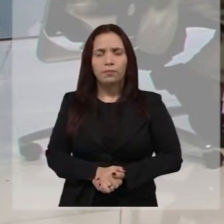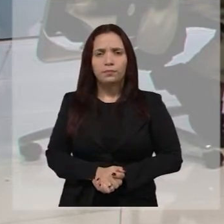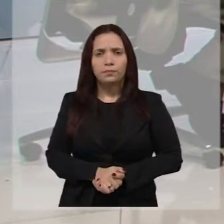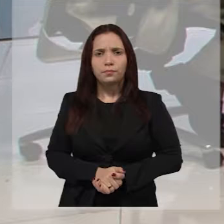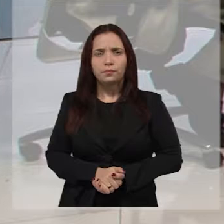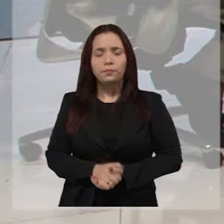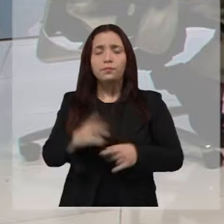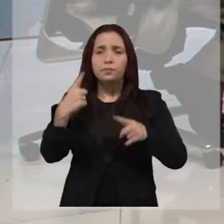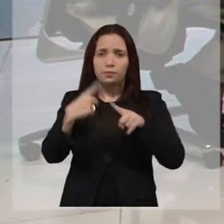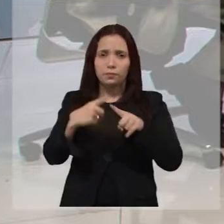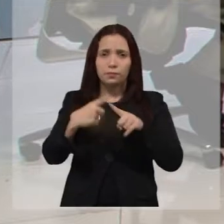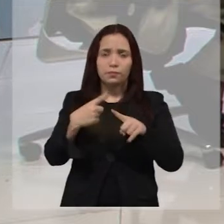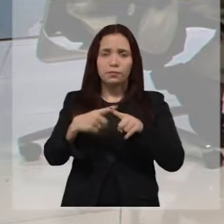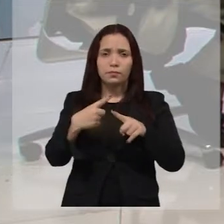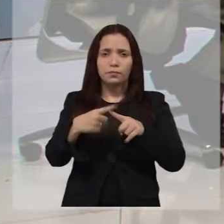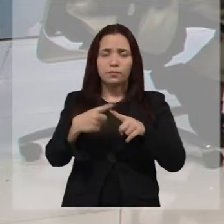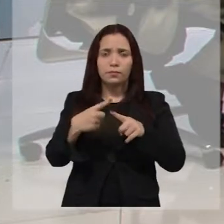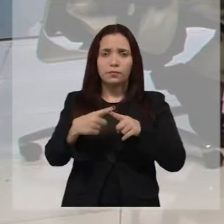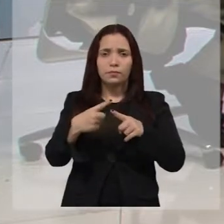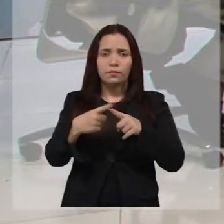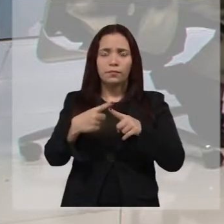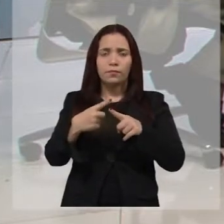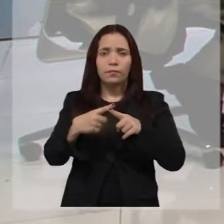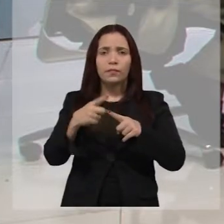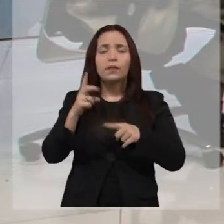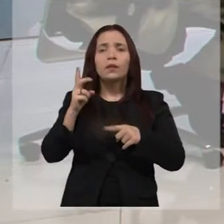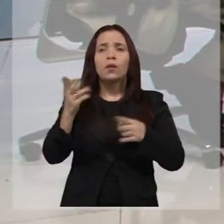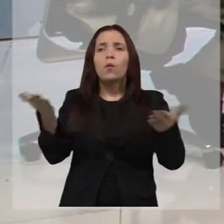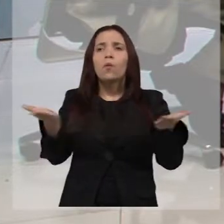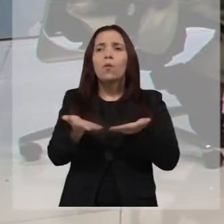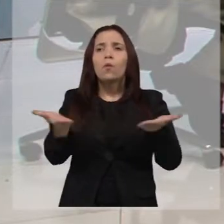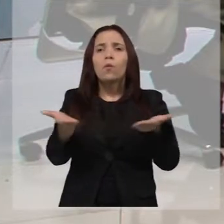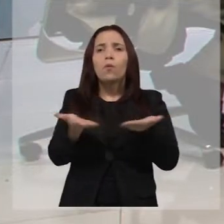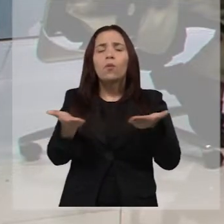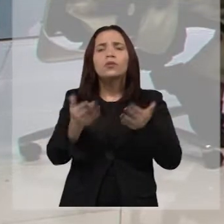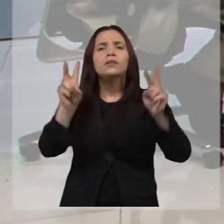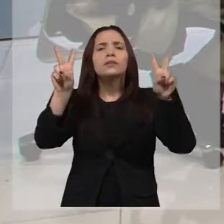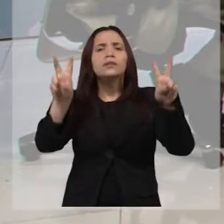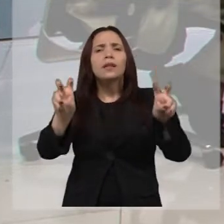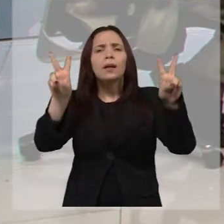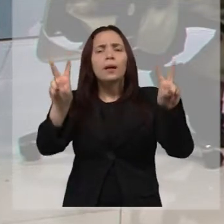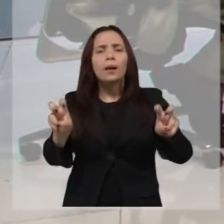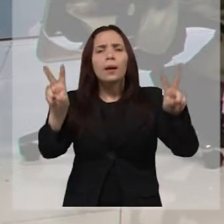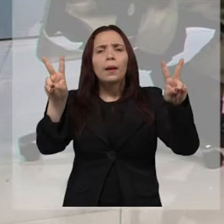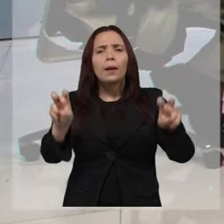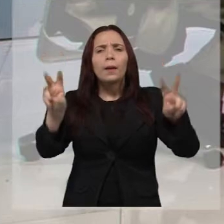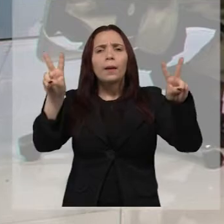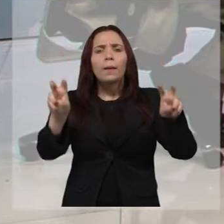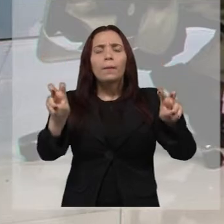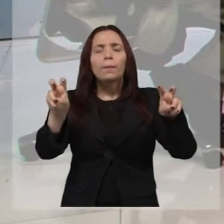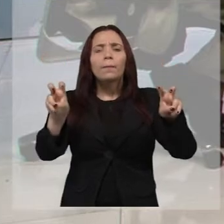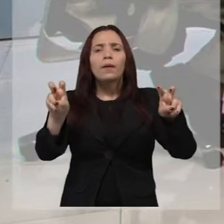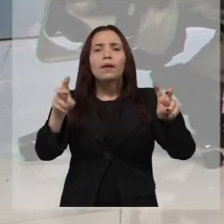a gente precisa, né, porque acho que a grande crítica que se faz hoje ao sistema